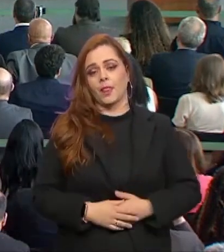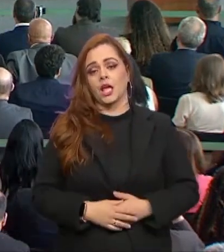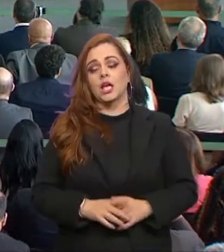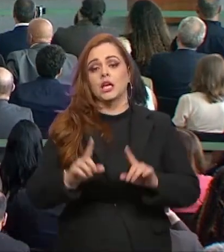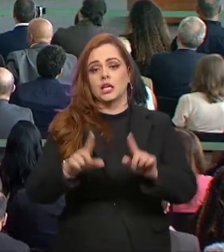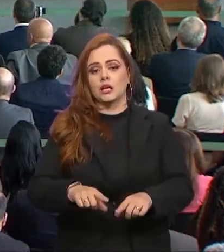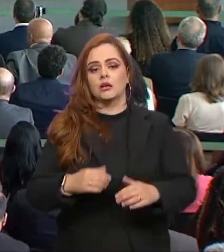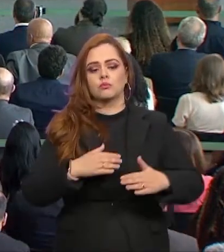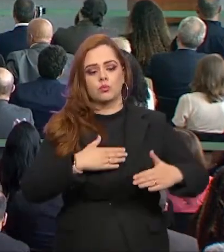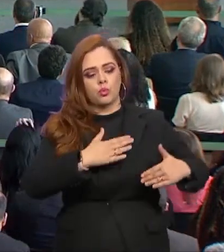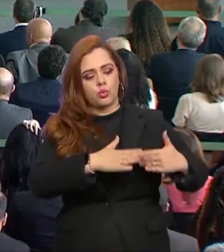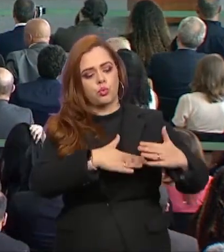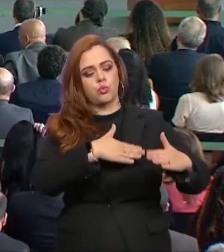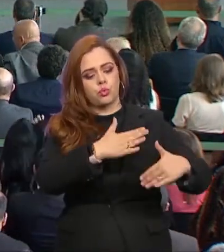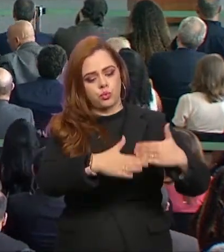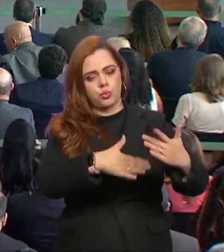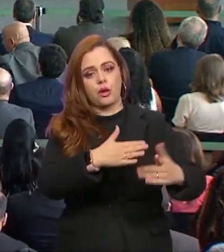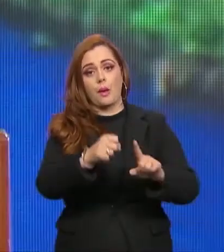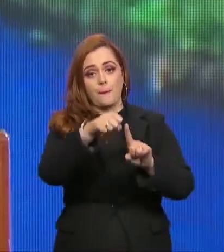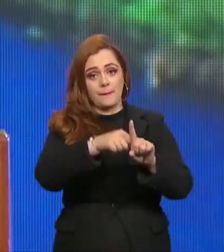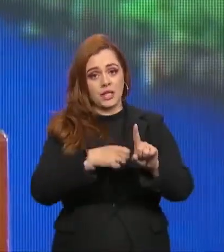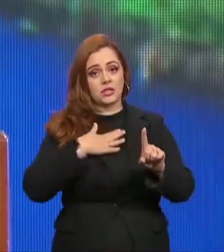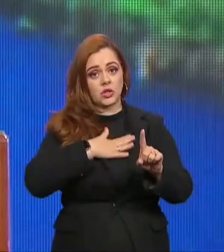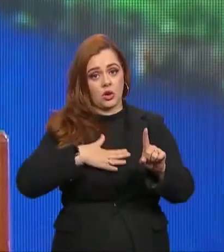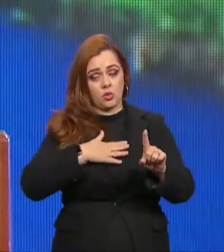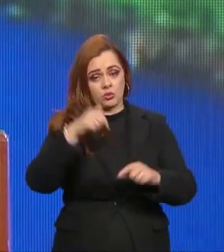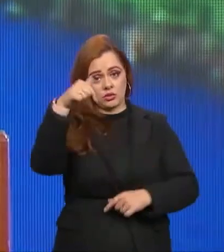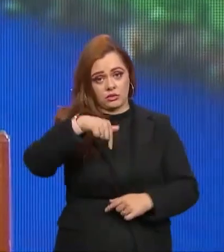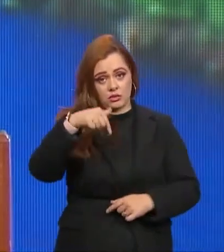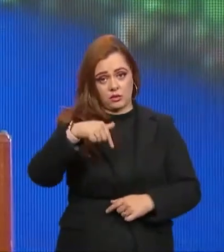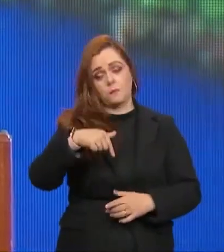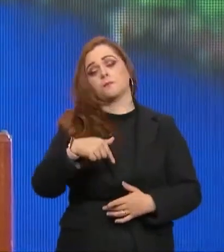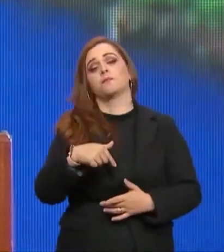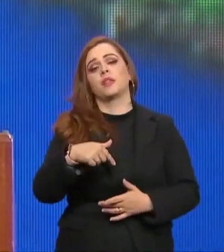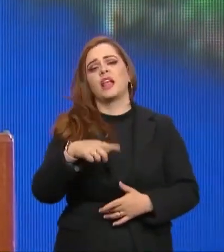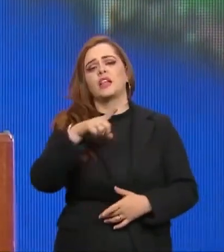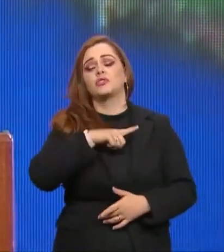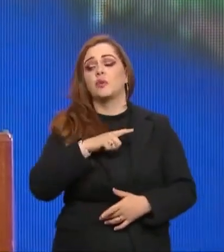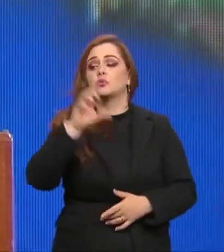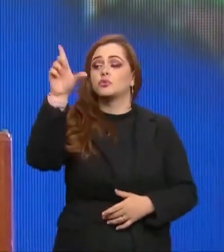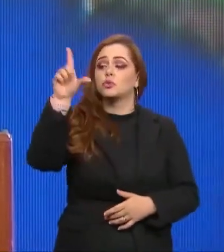Deus. No mês de agosto, agora, tivemos uma redução de